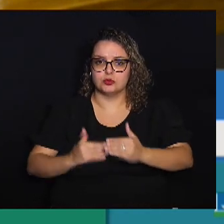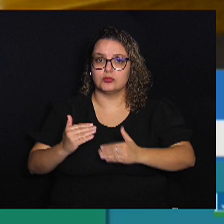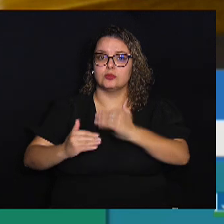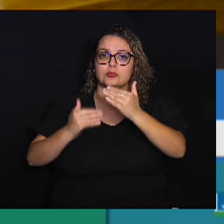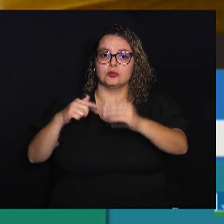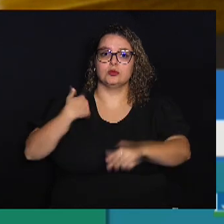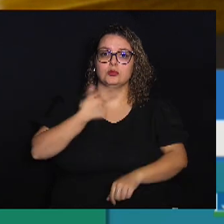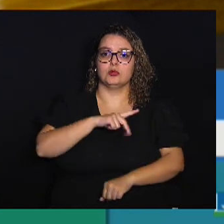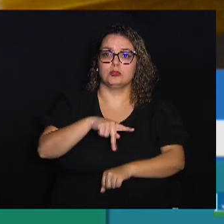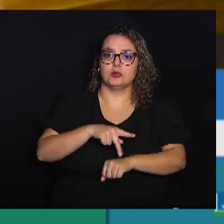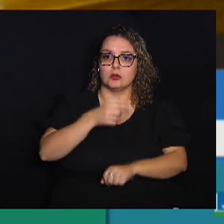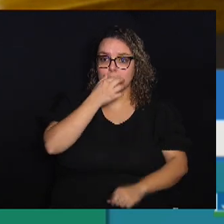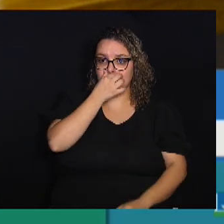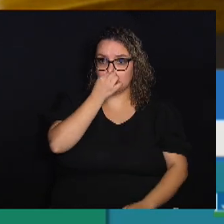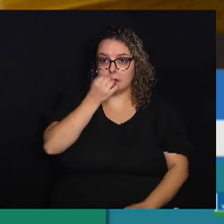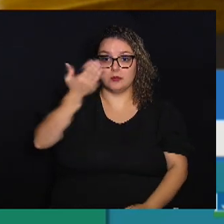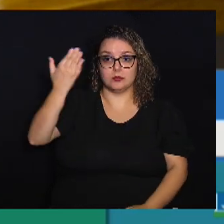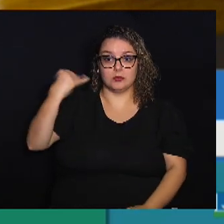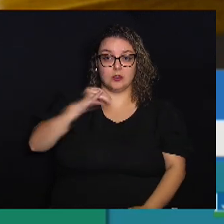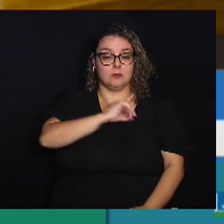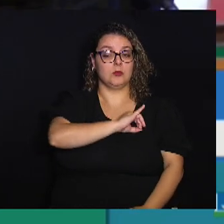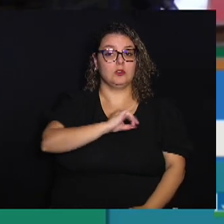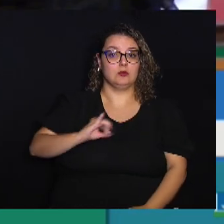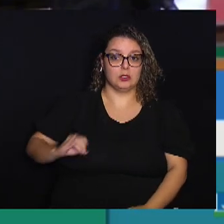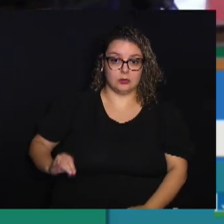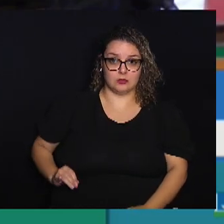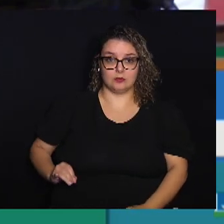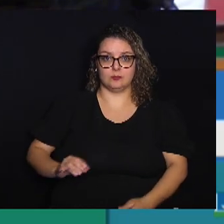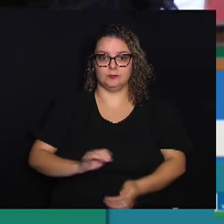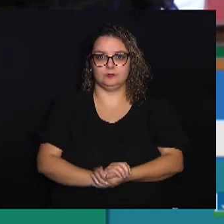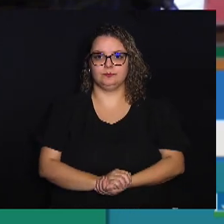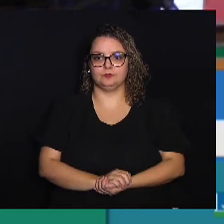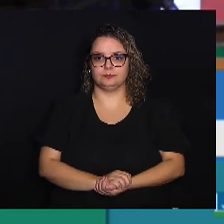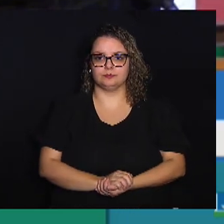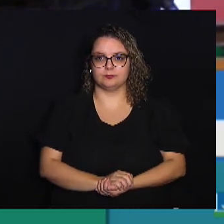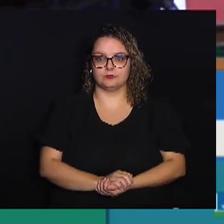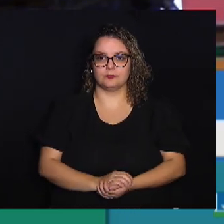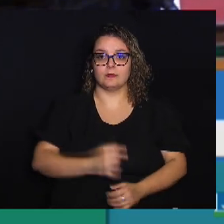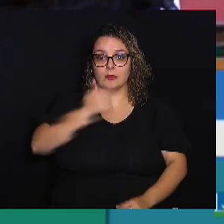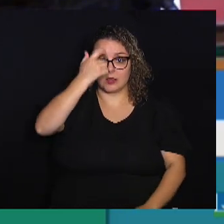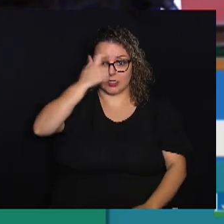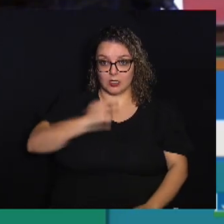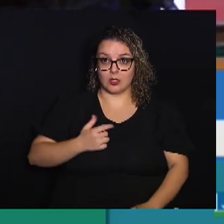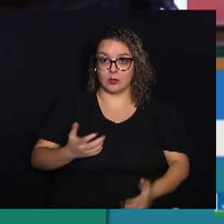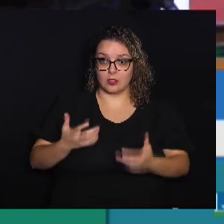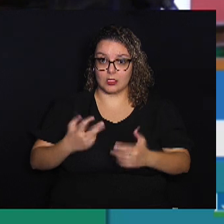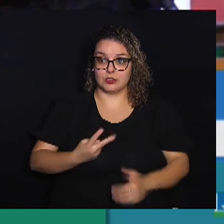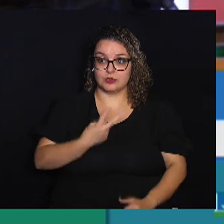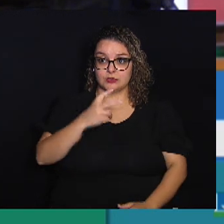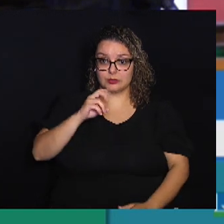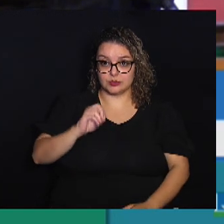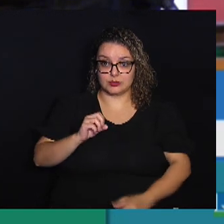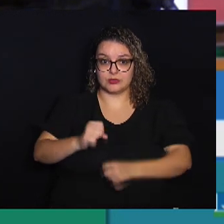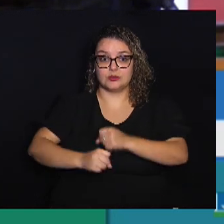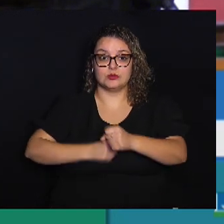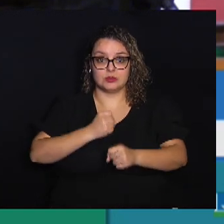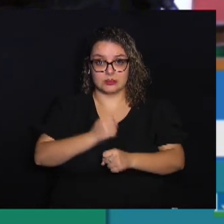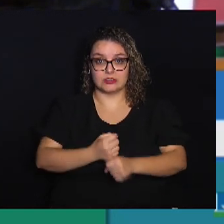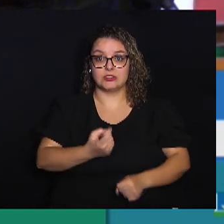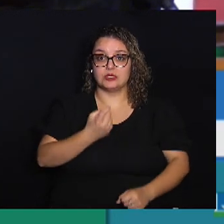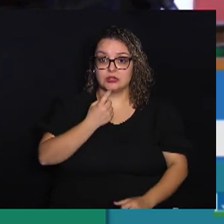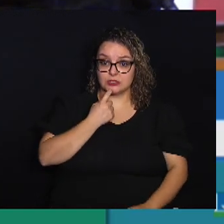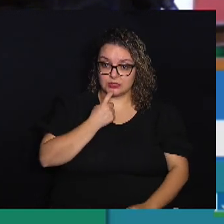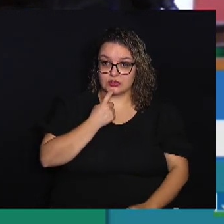país desde a época do Império. Eu quero, nesses 250 anos de